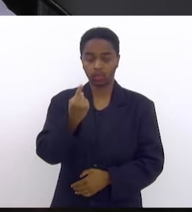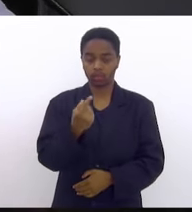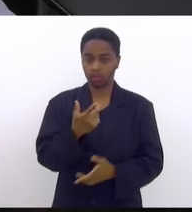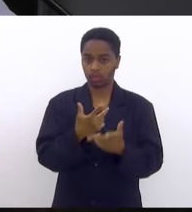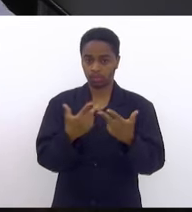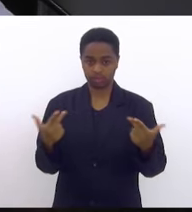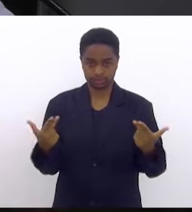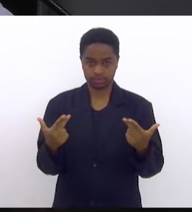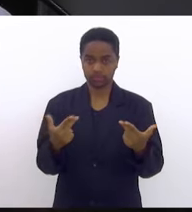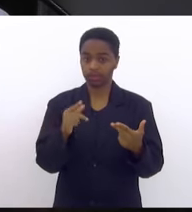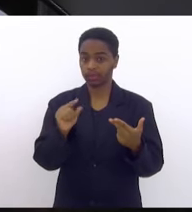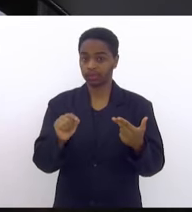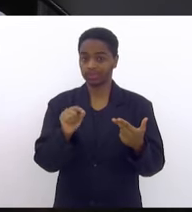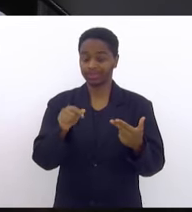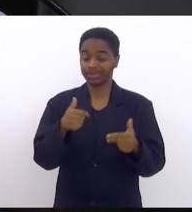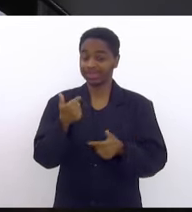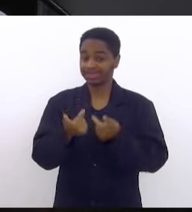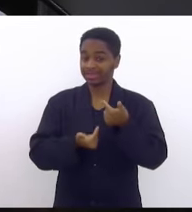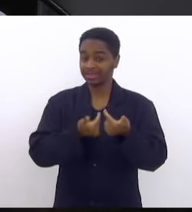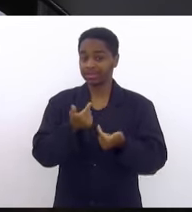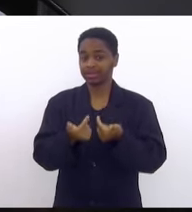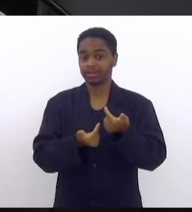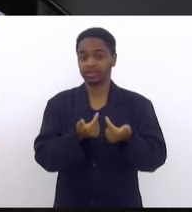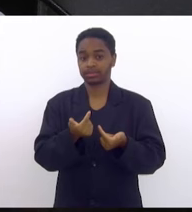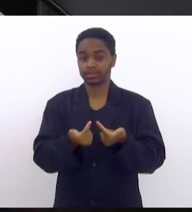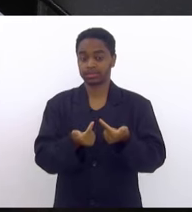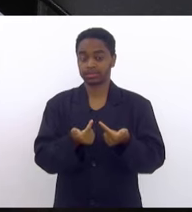mim, que é trabalhar com